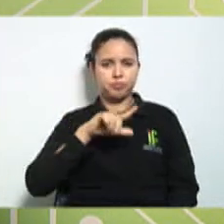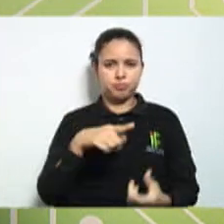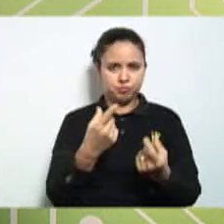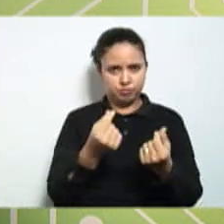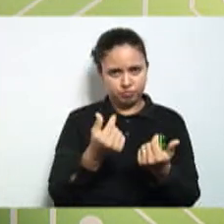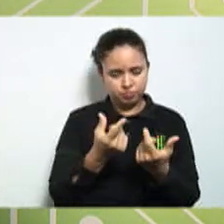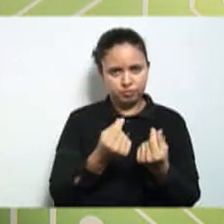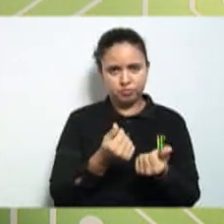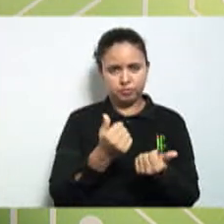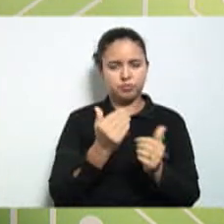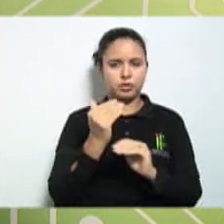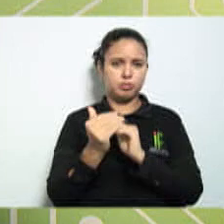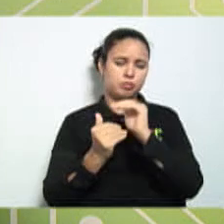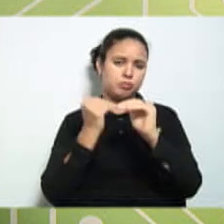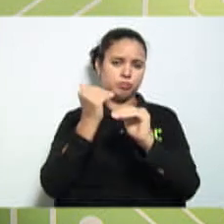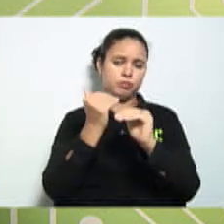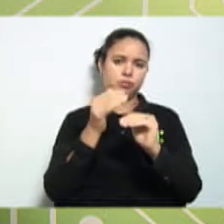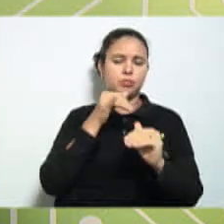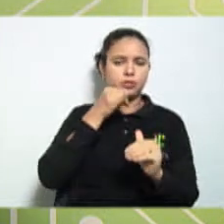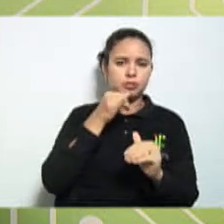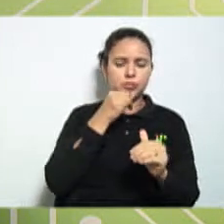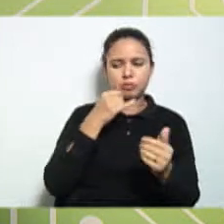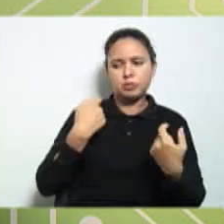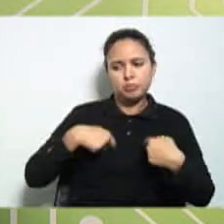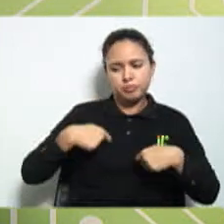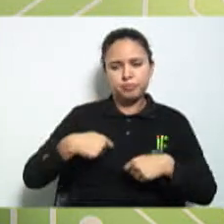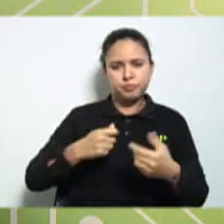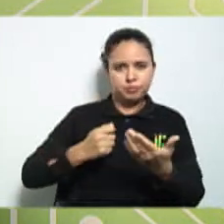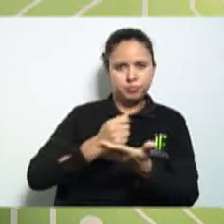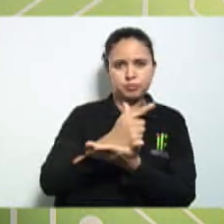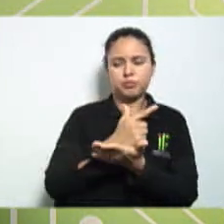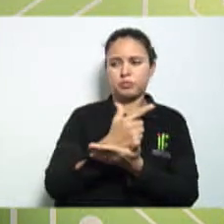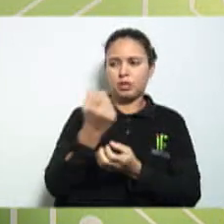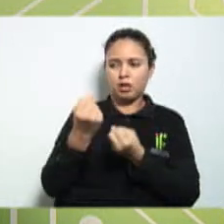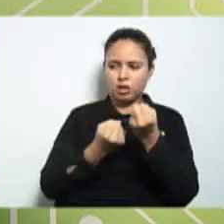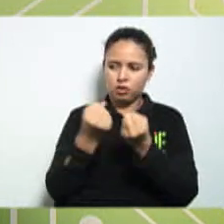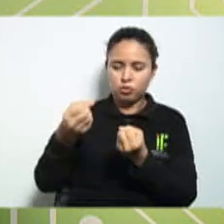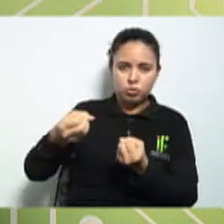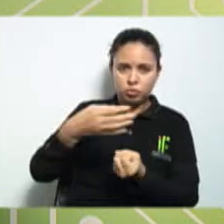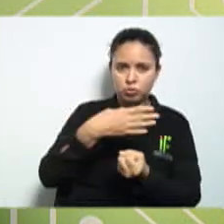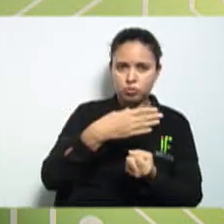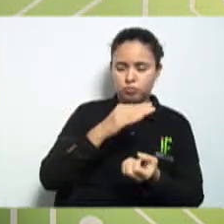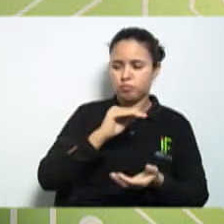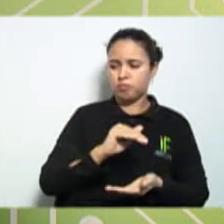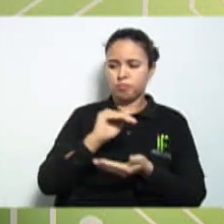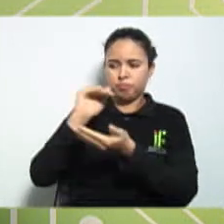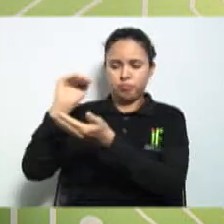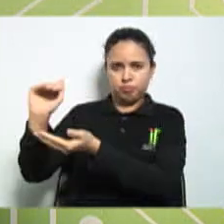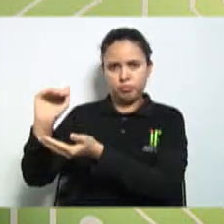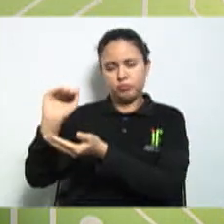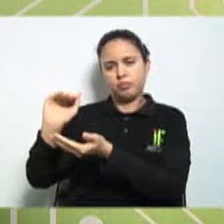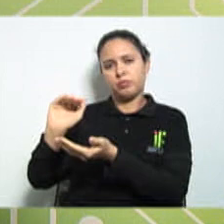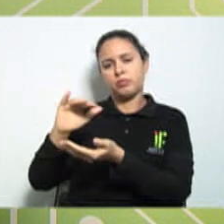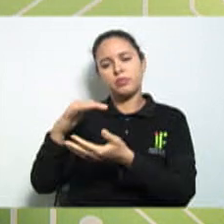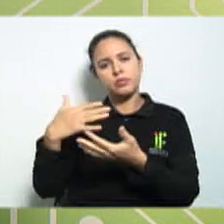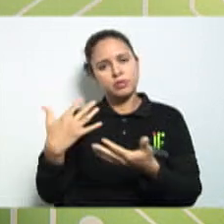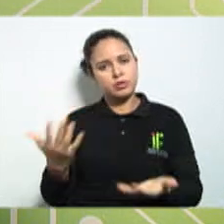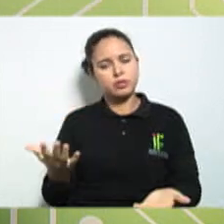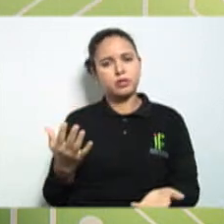posso fazer? Eu preciso comprar um veículo novo para fazer entrega. Então, uma cooperativa